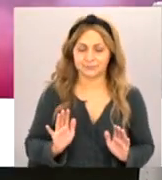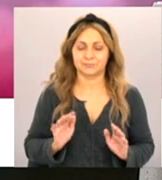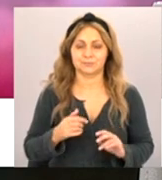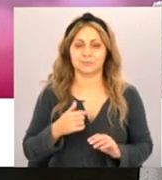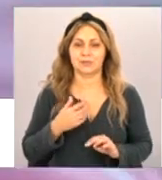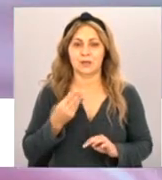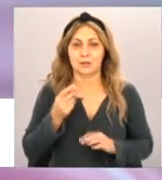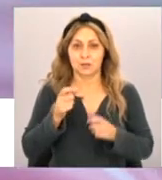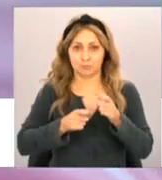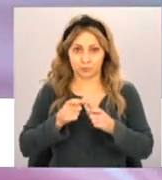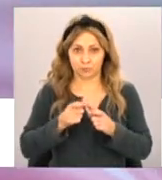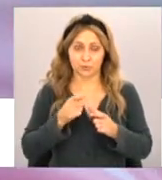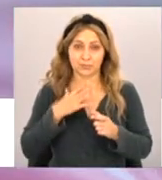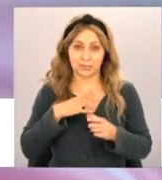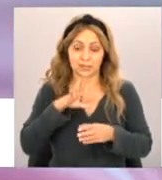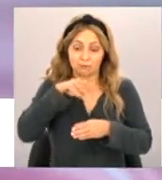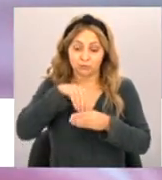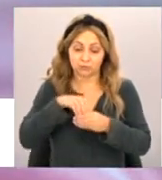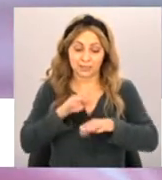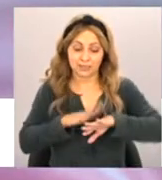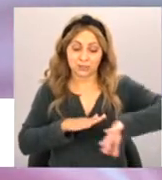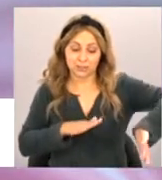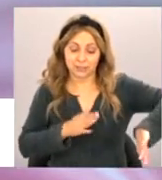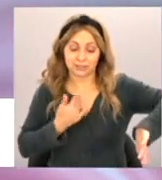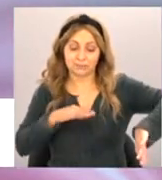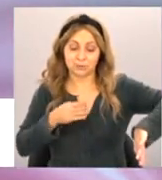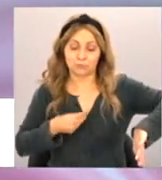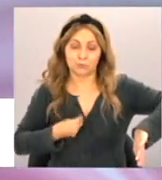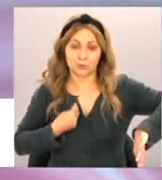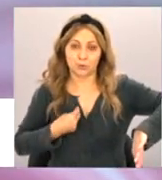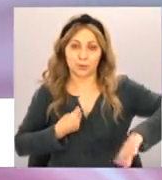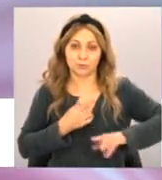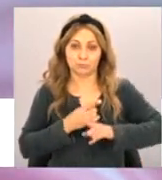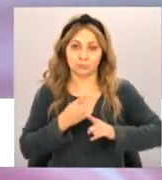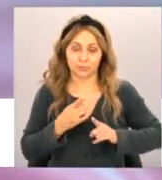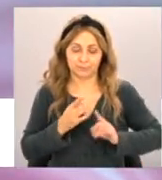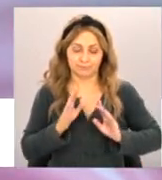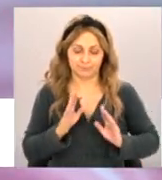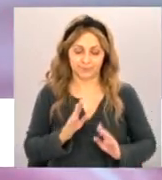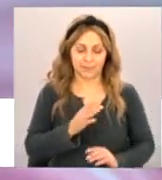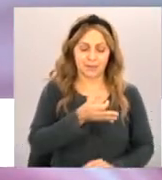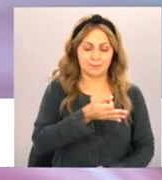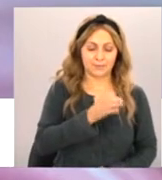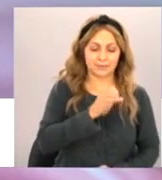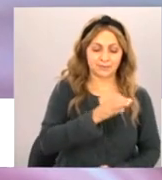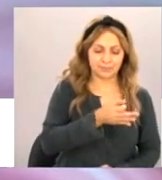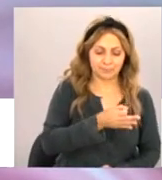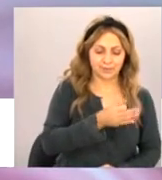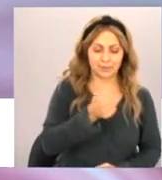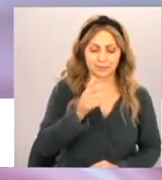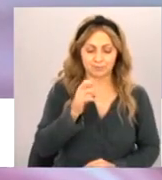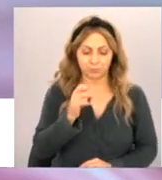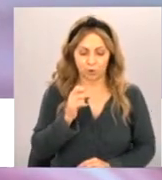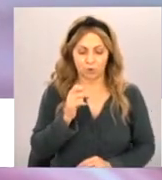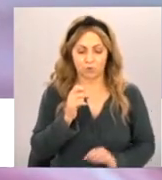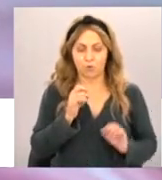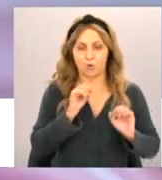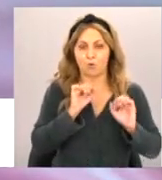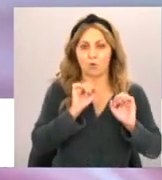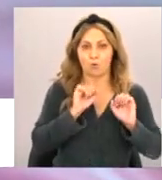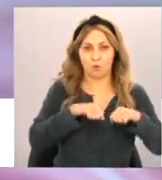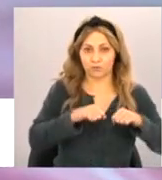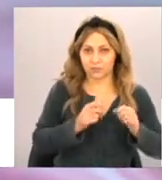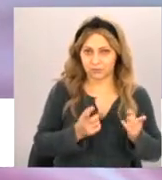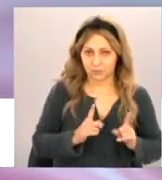estão preocupados uns dizendo que houve intransigência do bloco e PCP e outros dizendo que houve